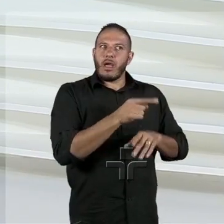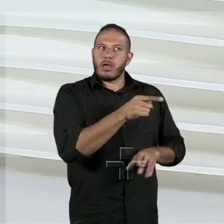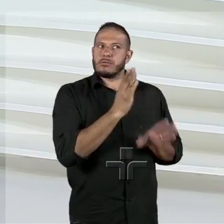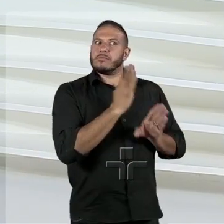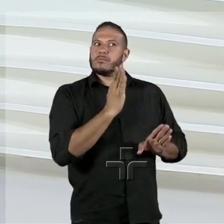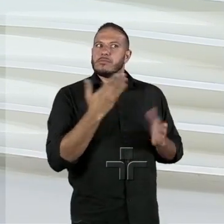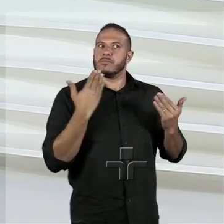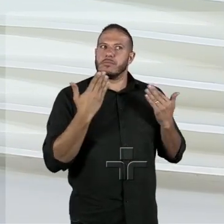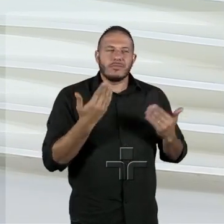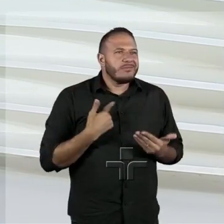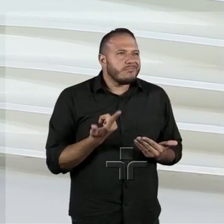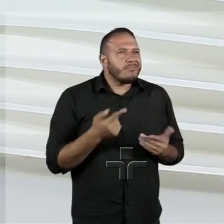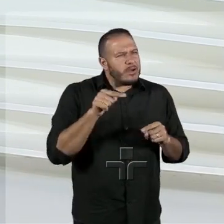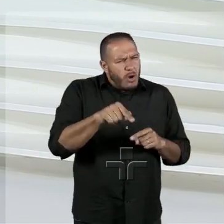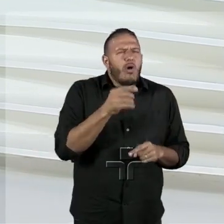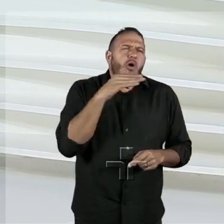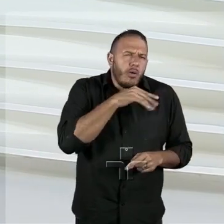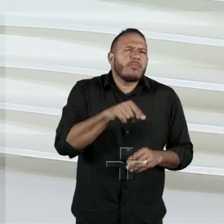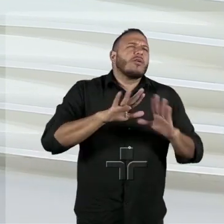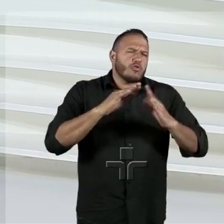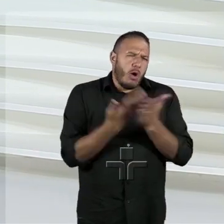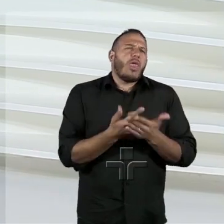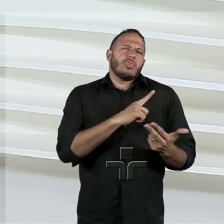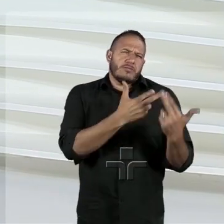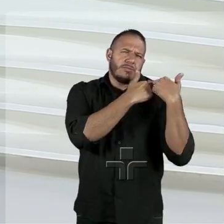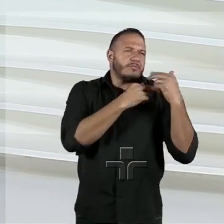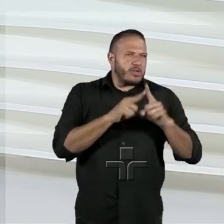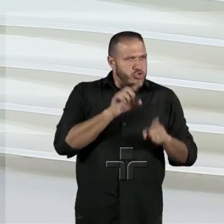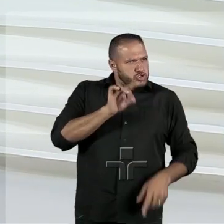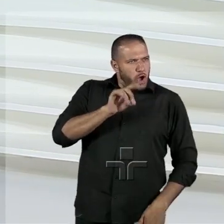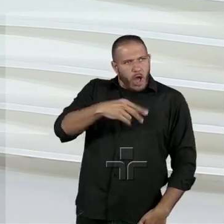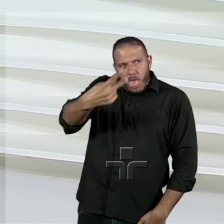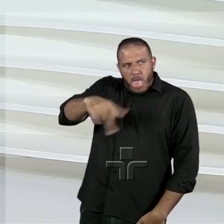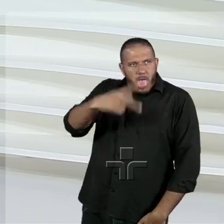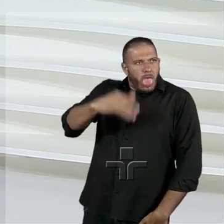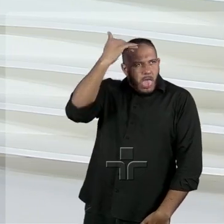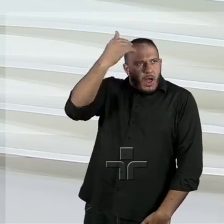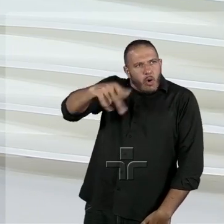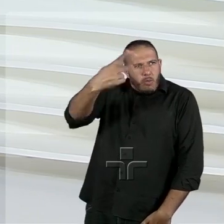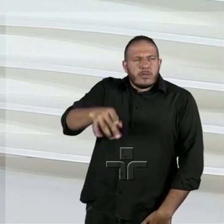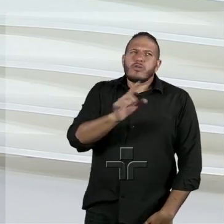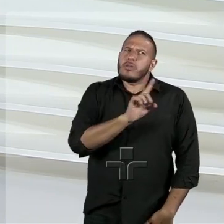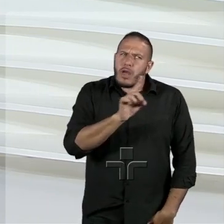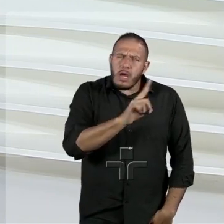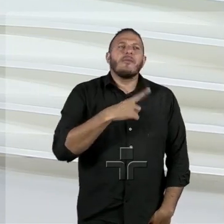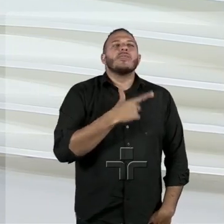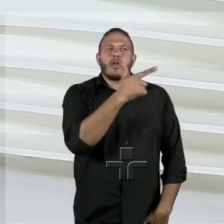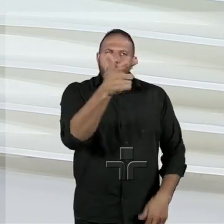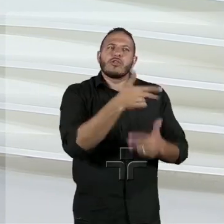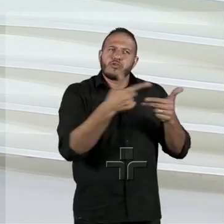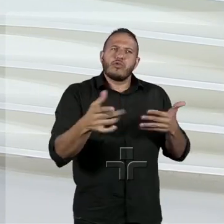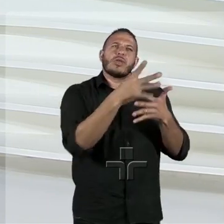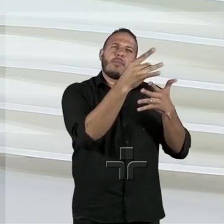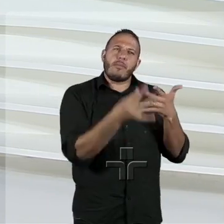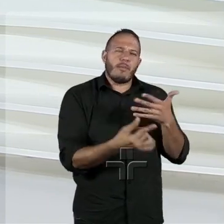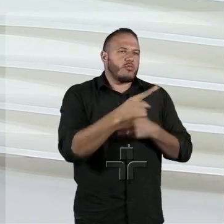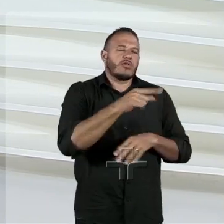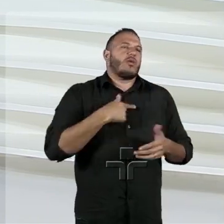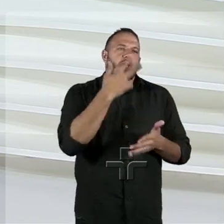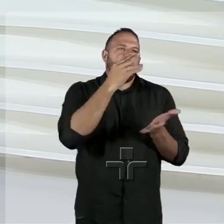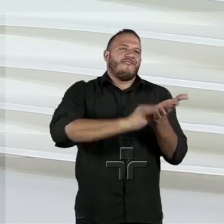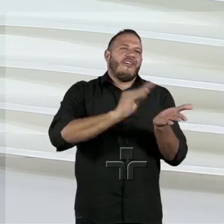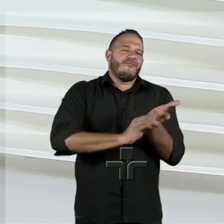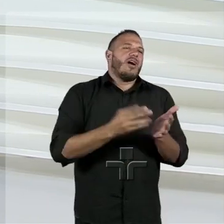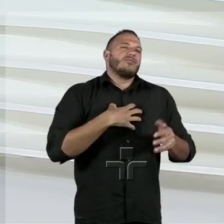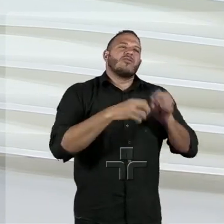lógico, que sempre tem o seu papel, mas não cabe somente à escola. Lembrando que tem outras coisas que geram esses fatores. Não é somente a falta de